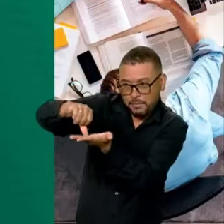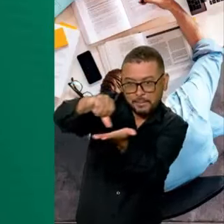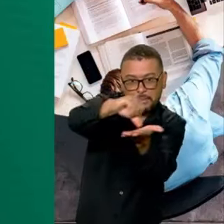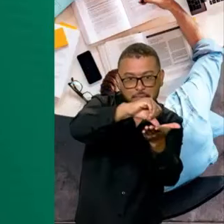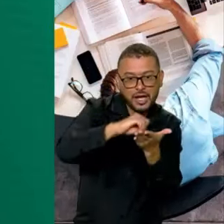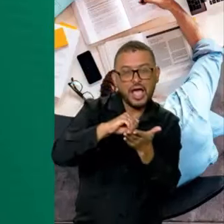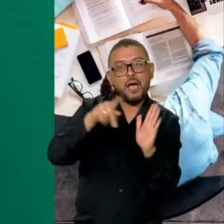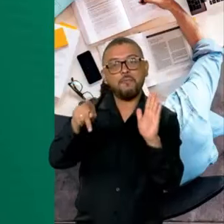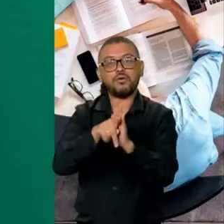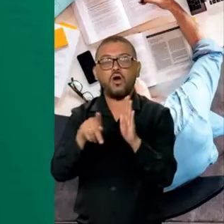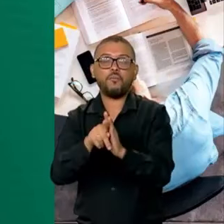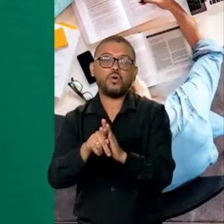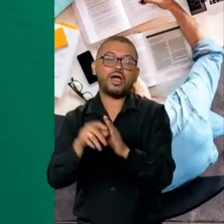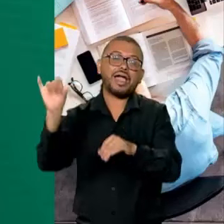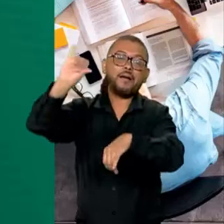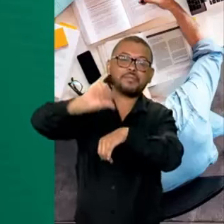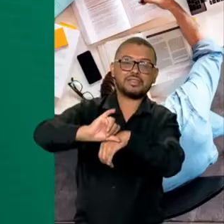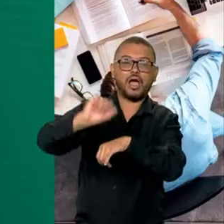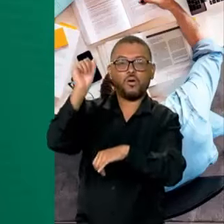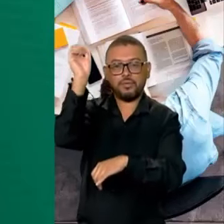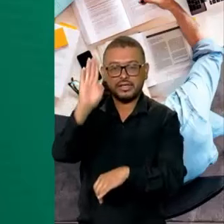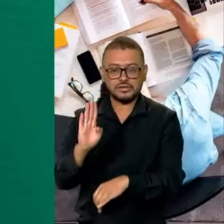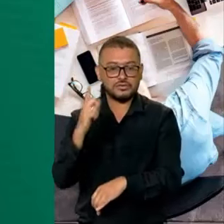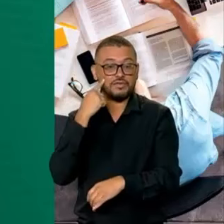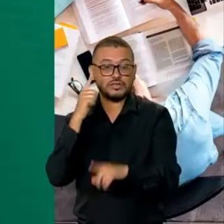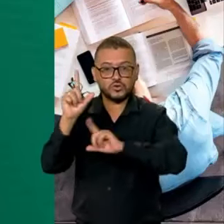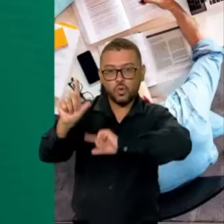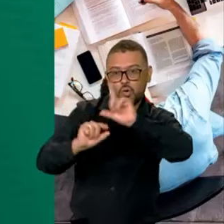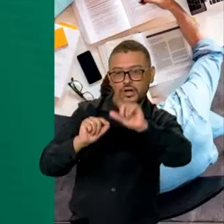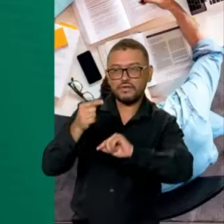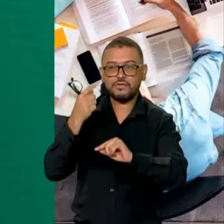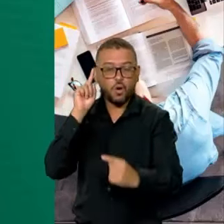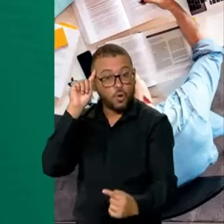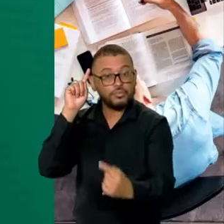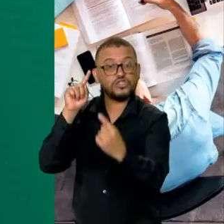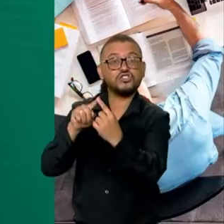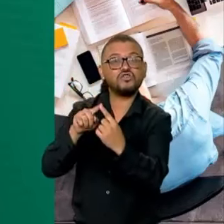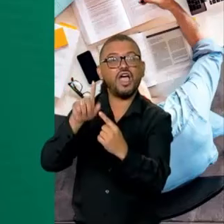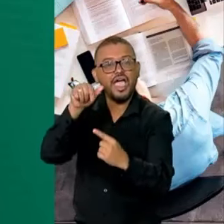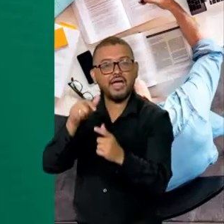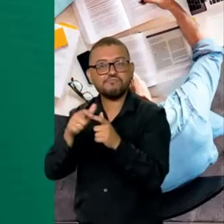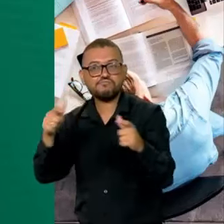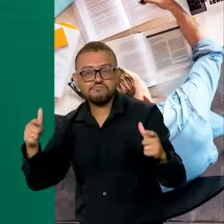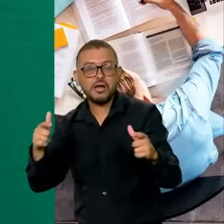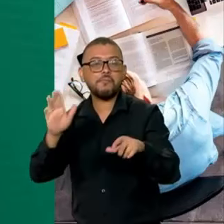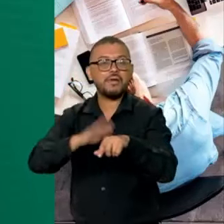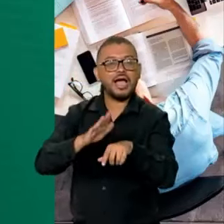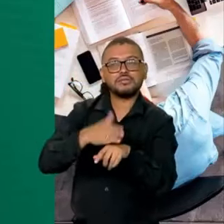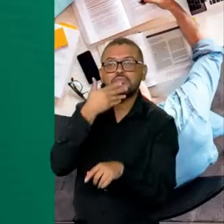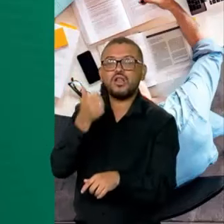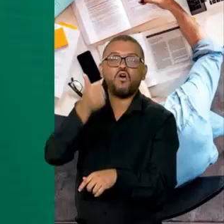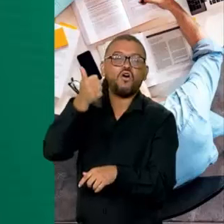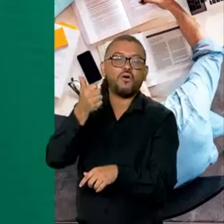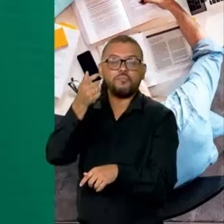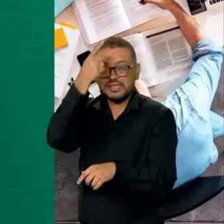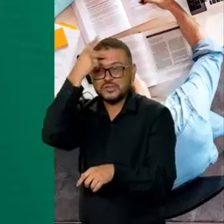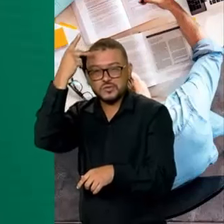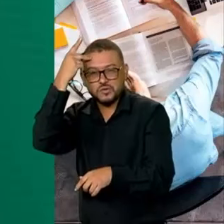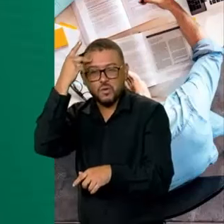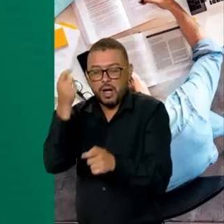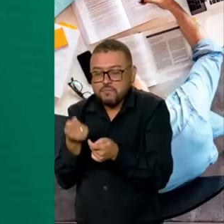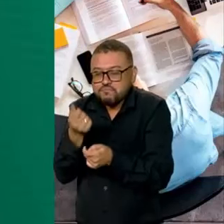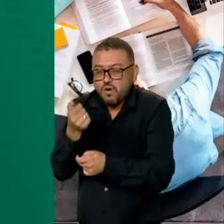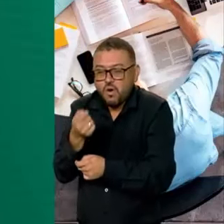nas cinco regiões do país os locais foram escolhidos com objetivo de ampliar a oferta onde hoje existem